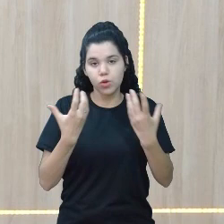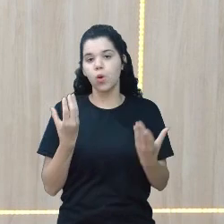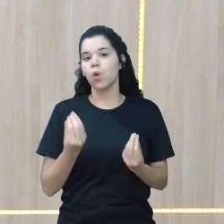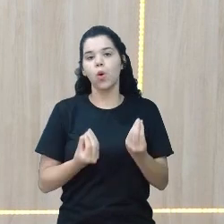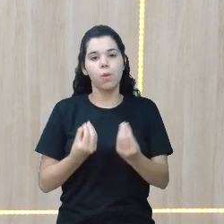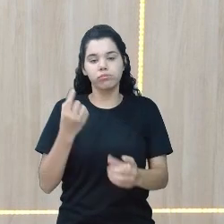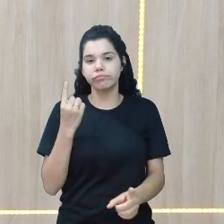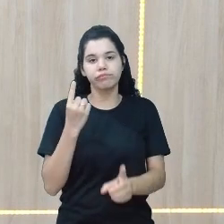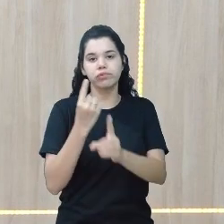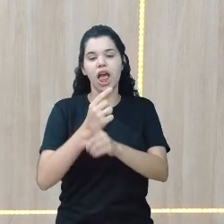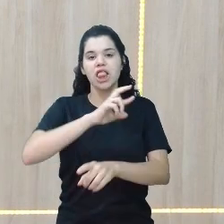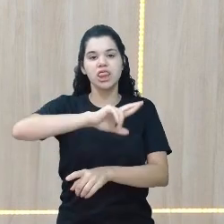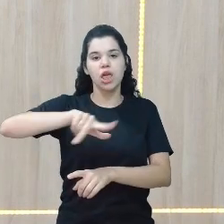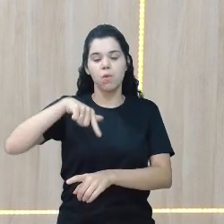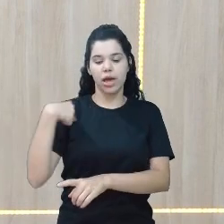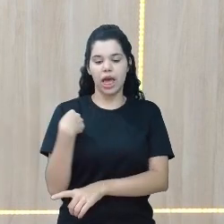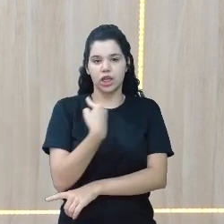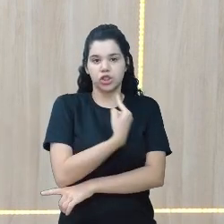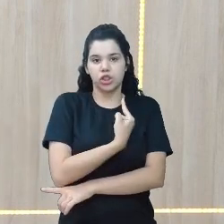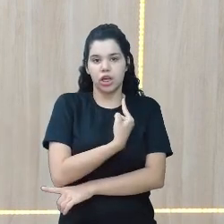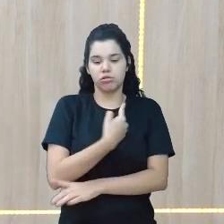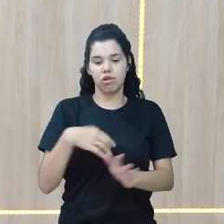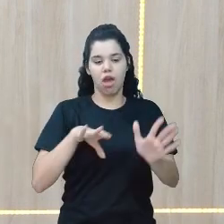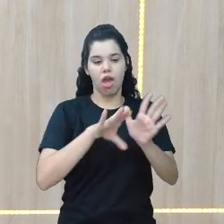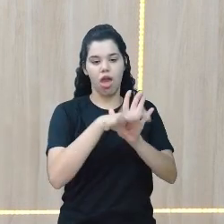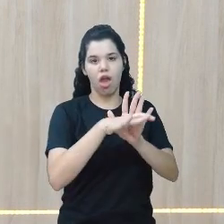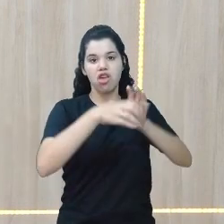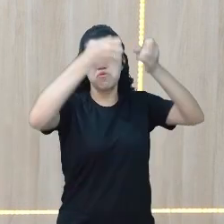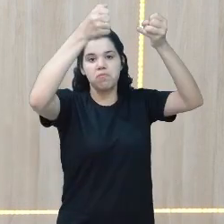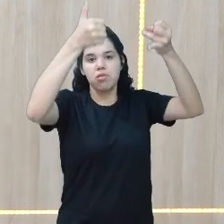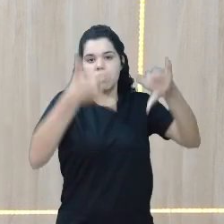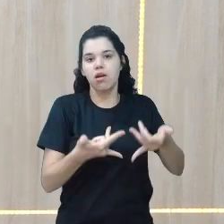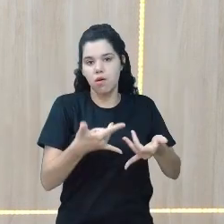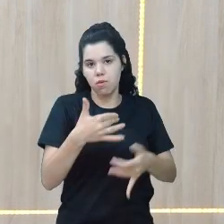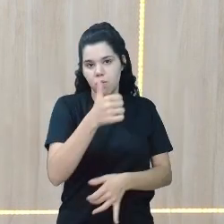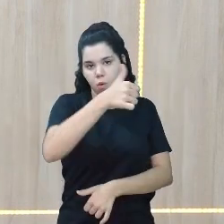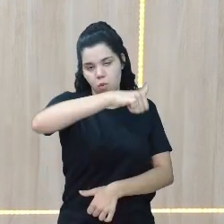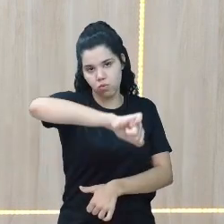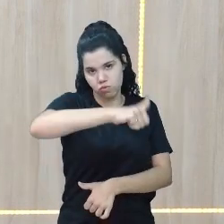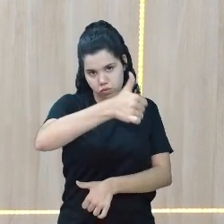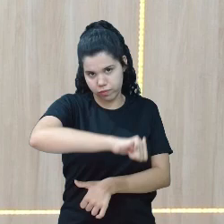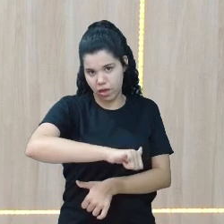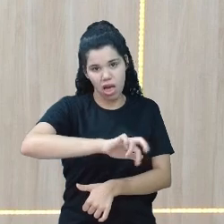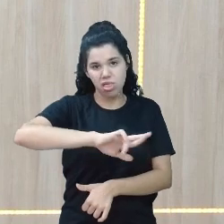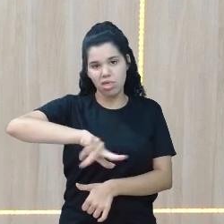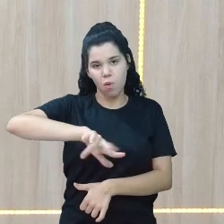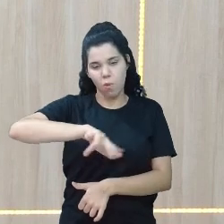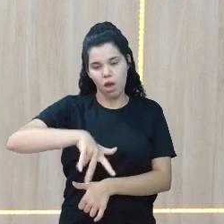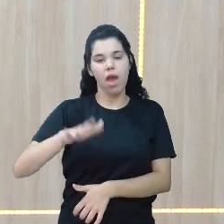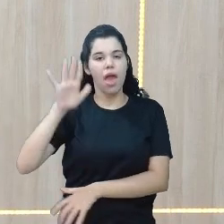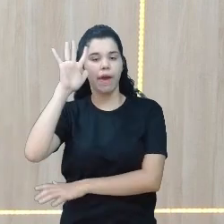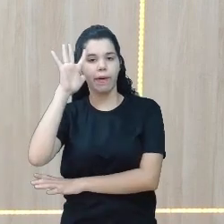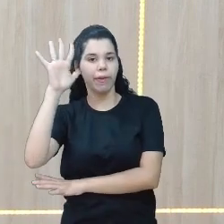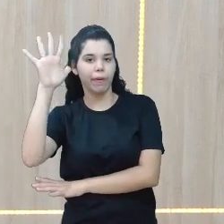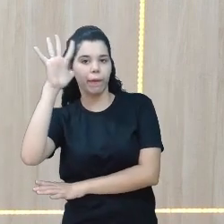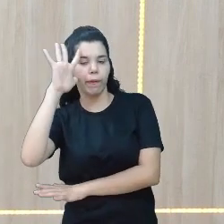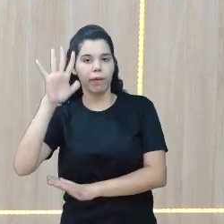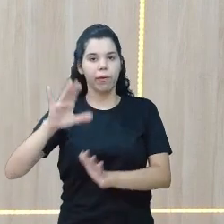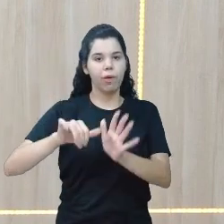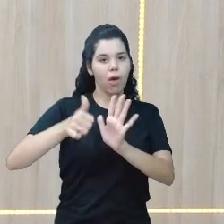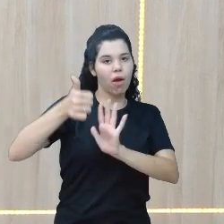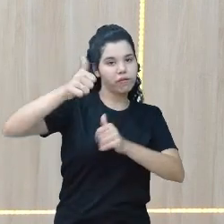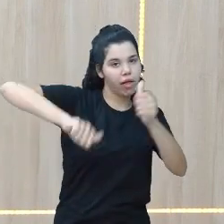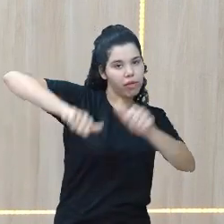encontros não é fazer com que a gente conceitue a avaliação. Nós não iremos pensar e refletir sobre conceitos de